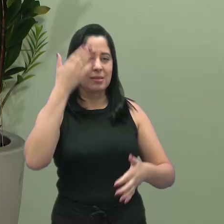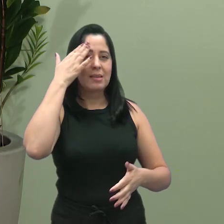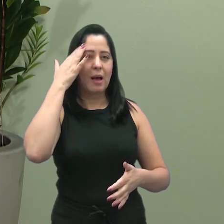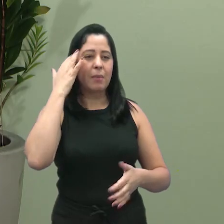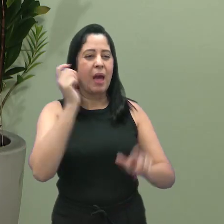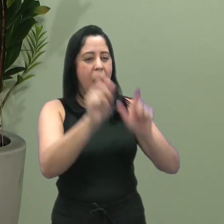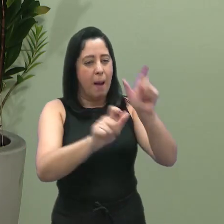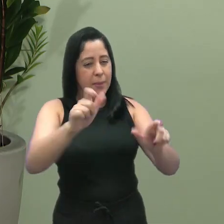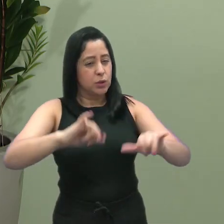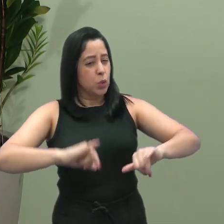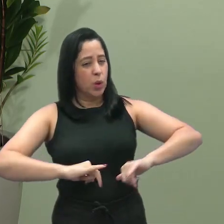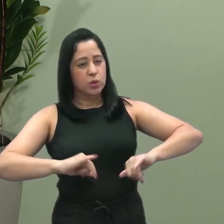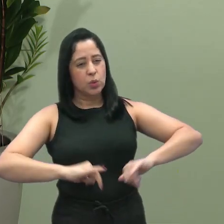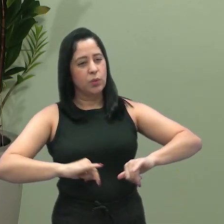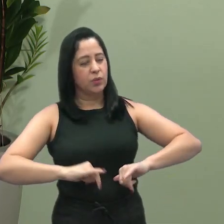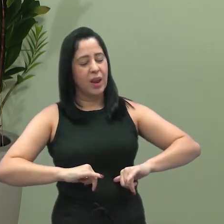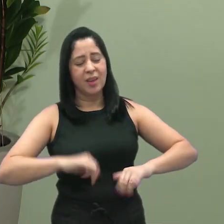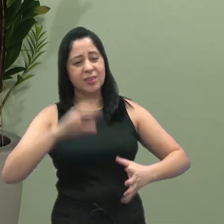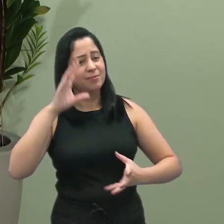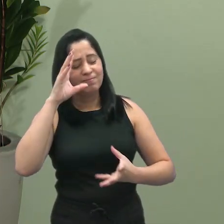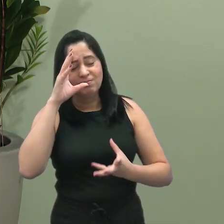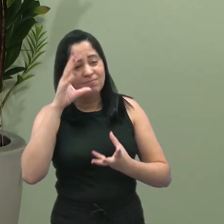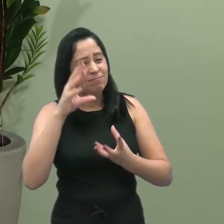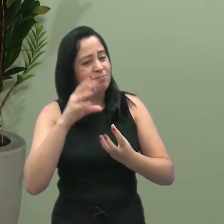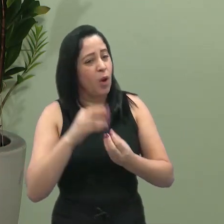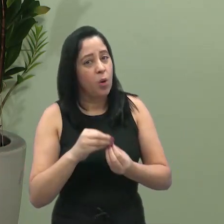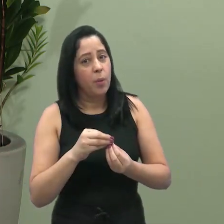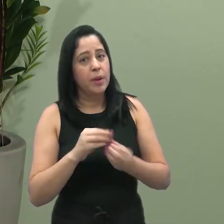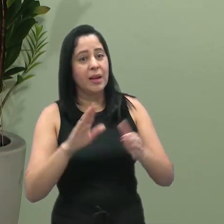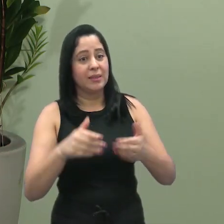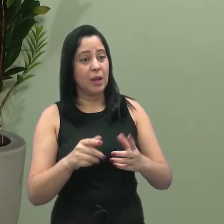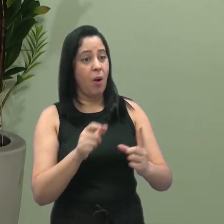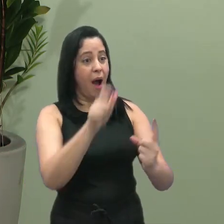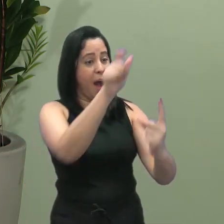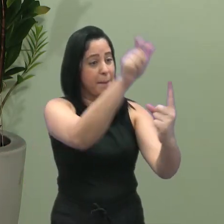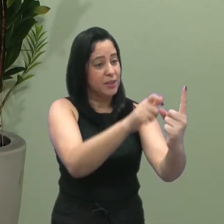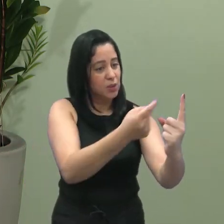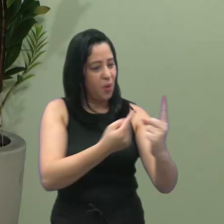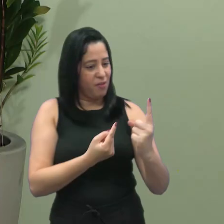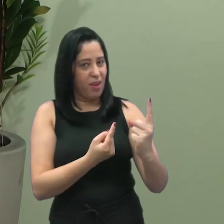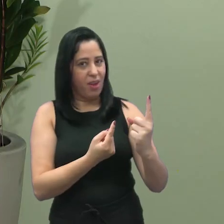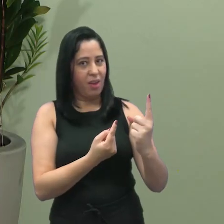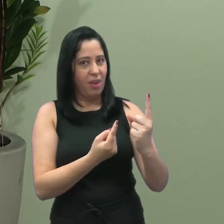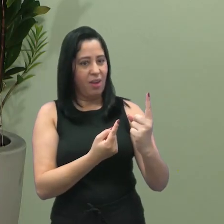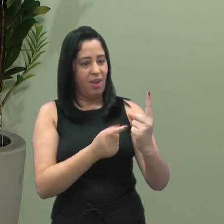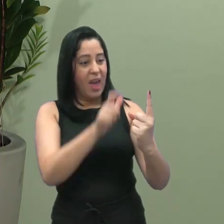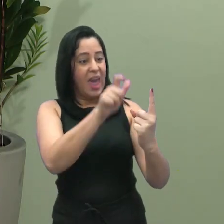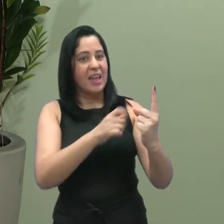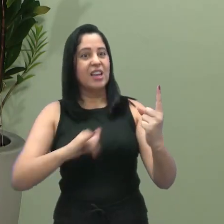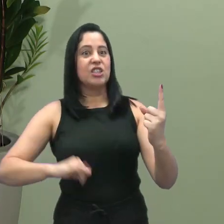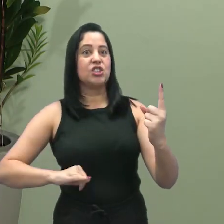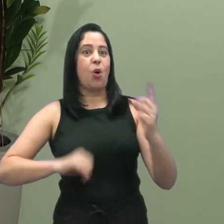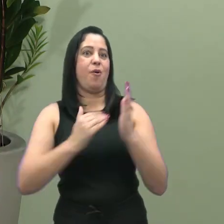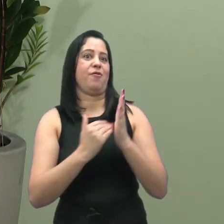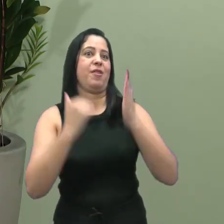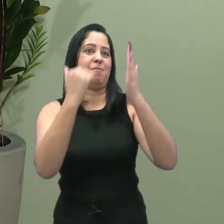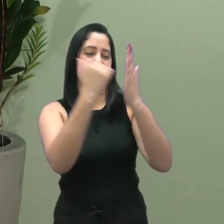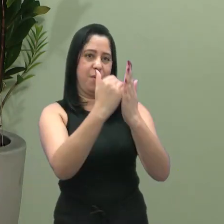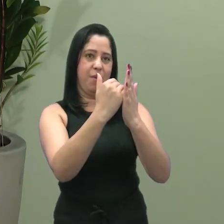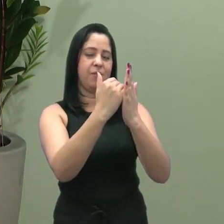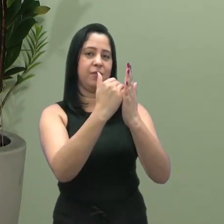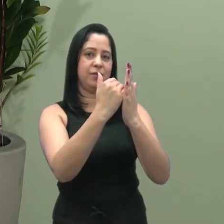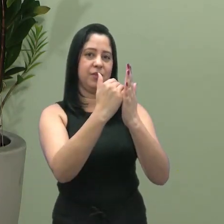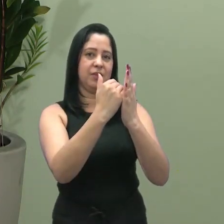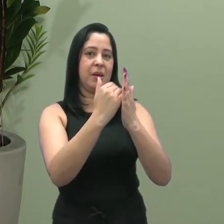dor, né? Então, cada um que chega, a minha dor é a pior, a minha dor é a mais